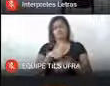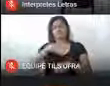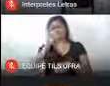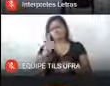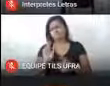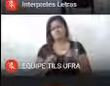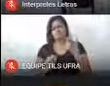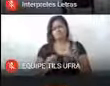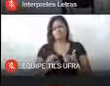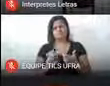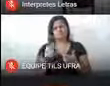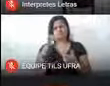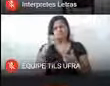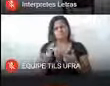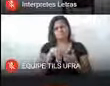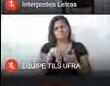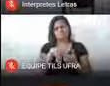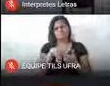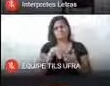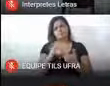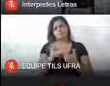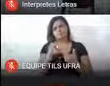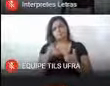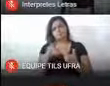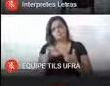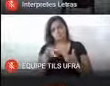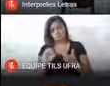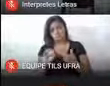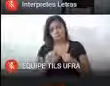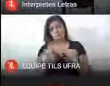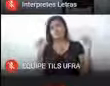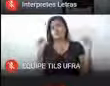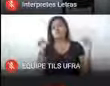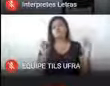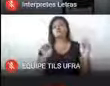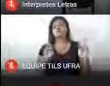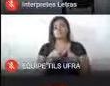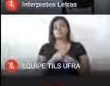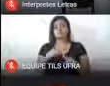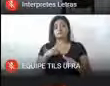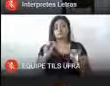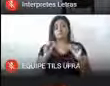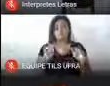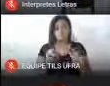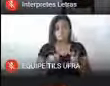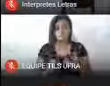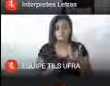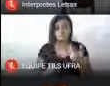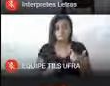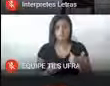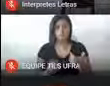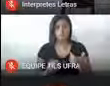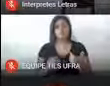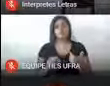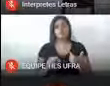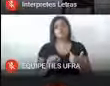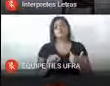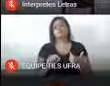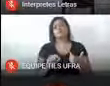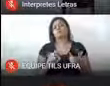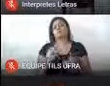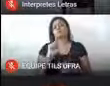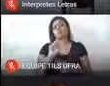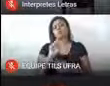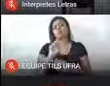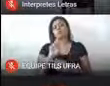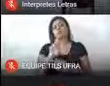exemplo, o guri e curumi, né? Que estão presentes também nessa região. Né? Curumi, como nós sabemos, é uma